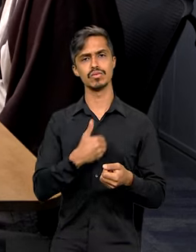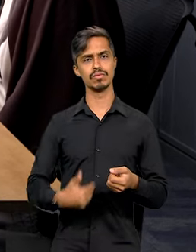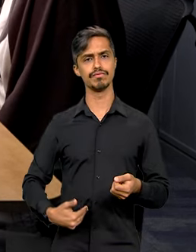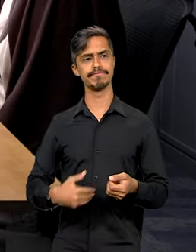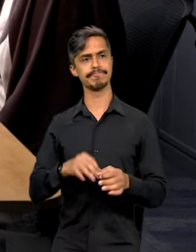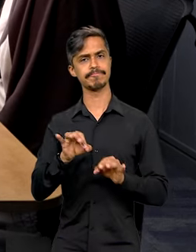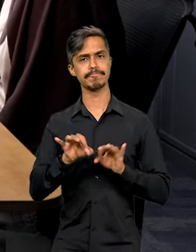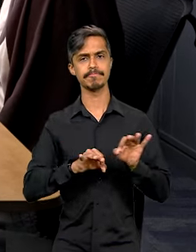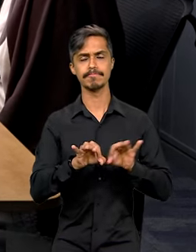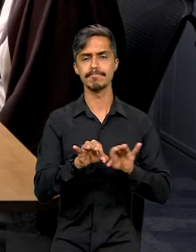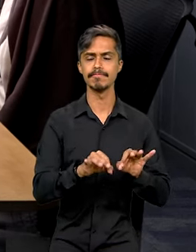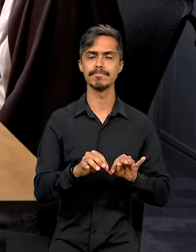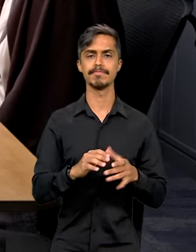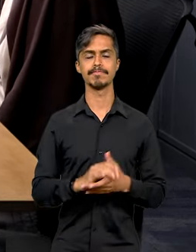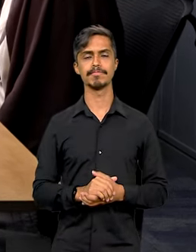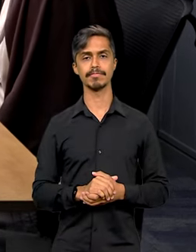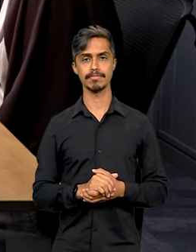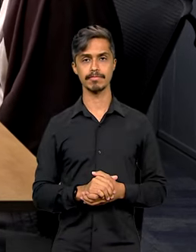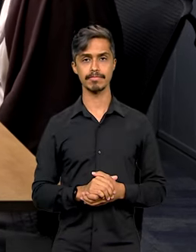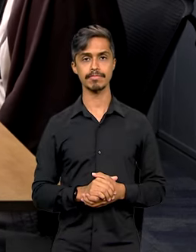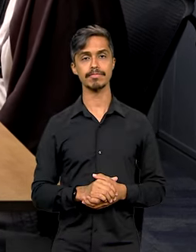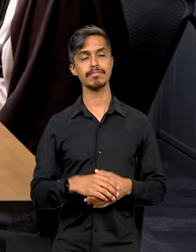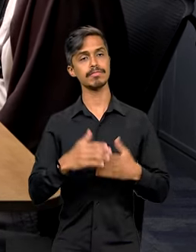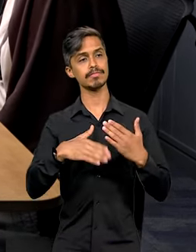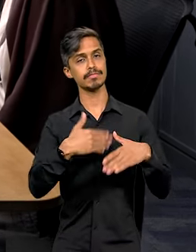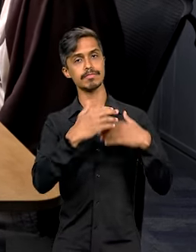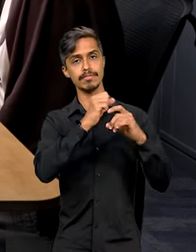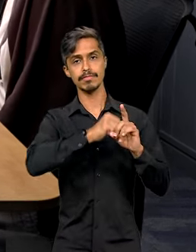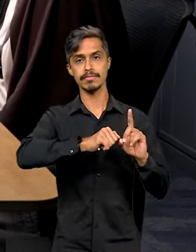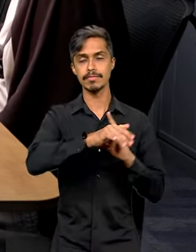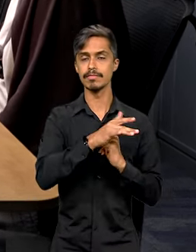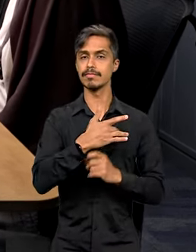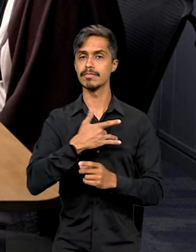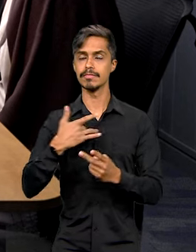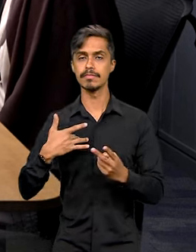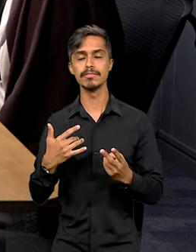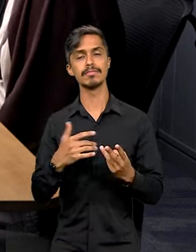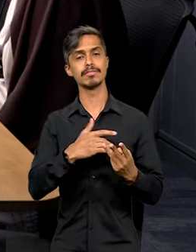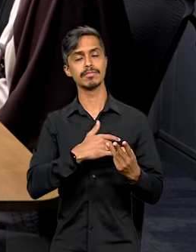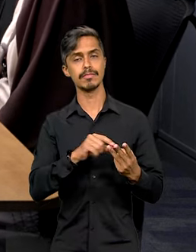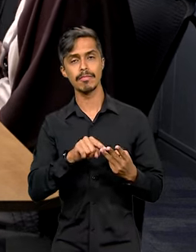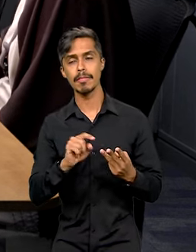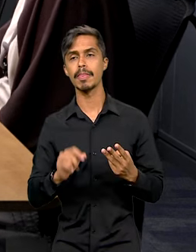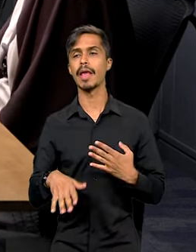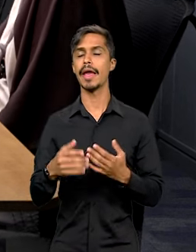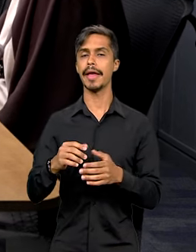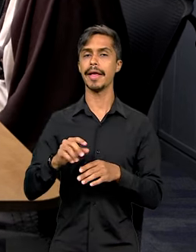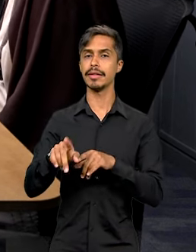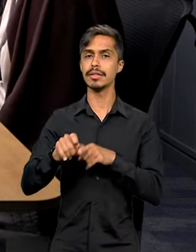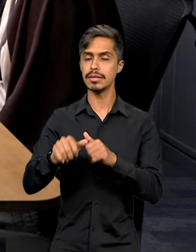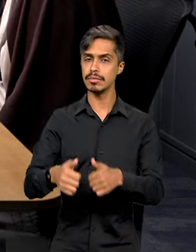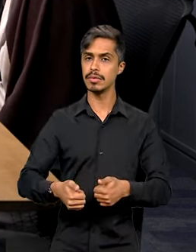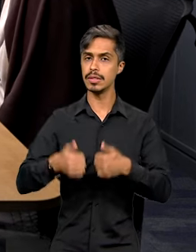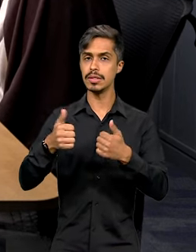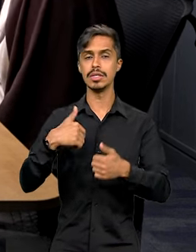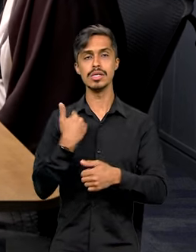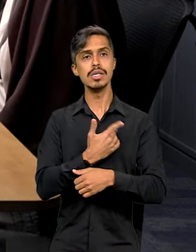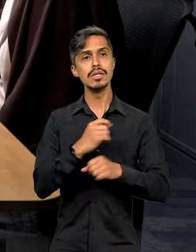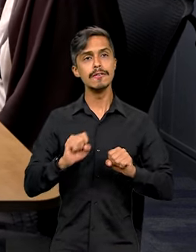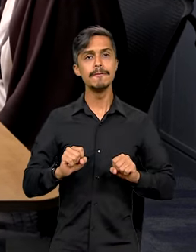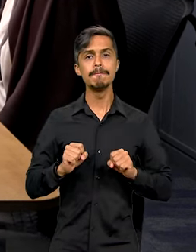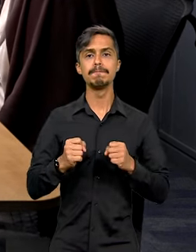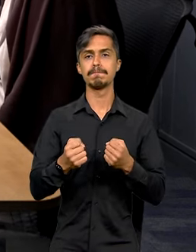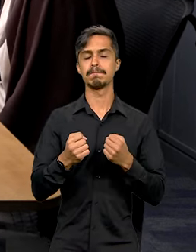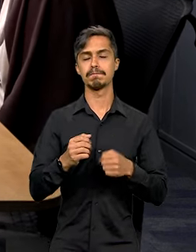públicas coordenadas entre Desenvolvimento Social saúde Desenvolvimento Agrário para que nós possamos ter